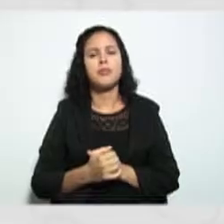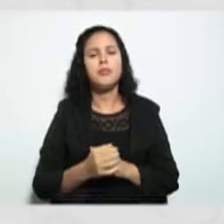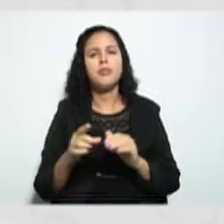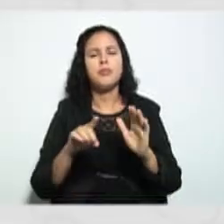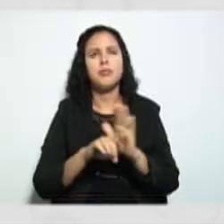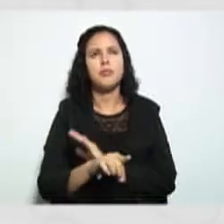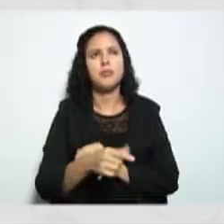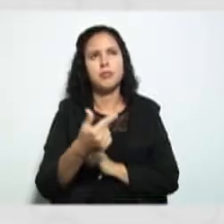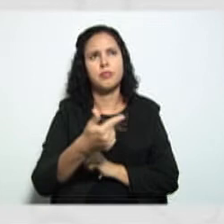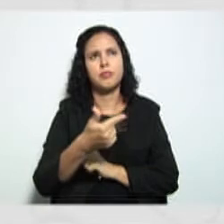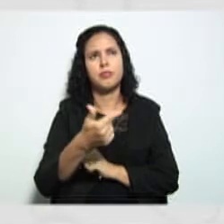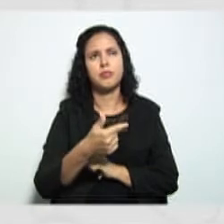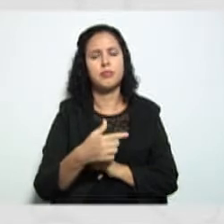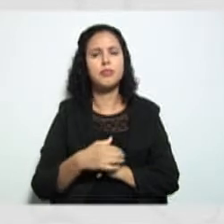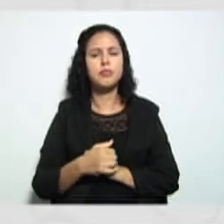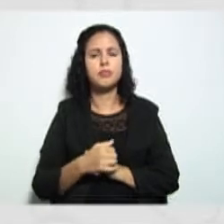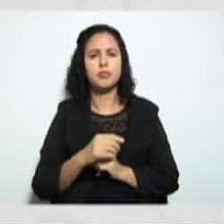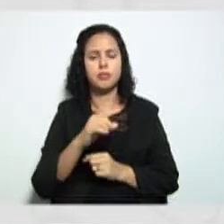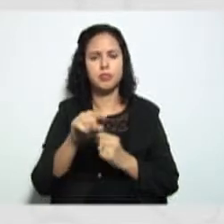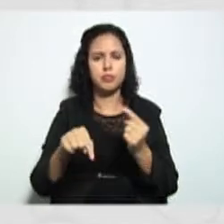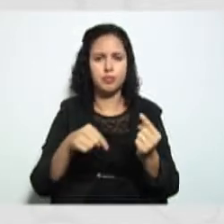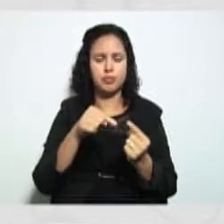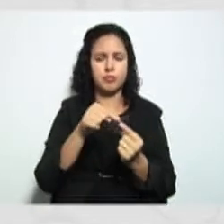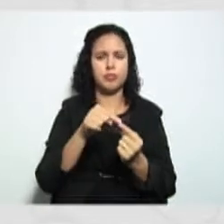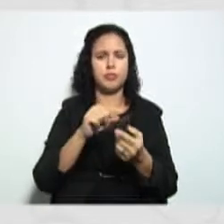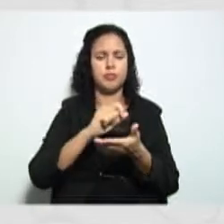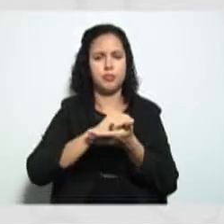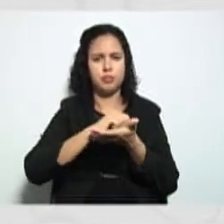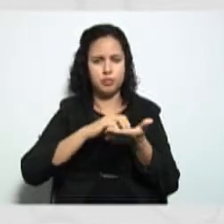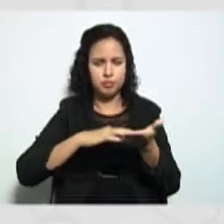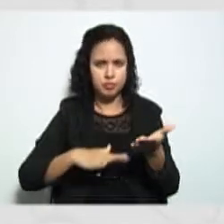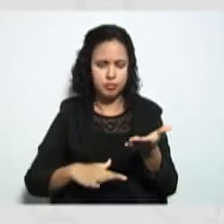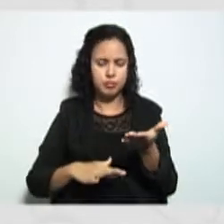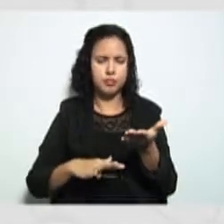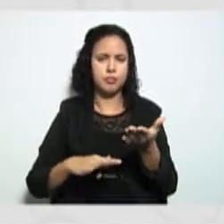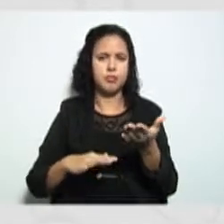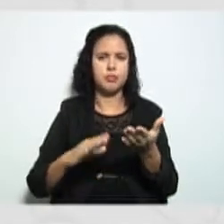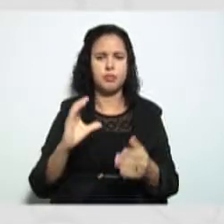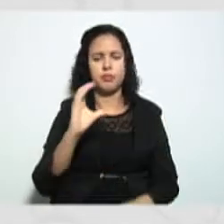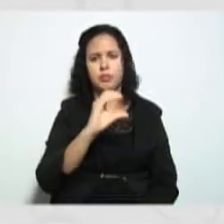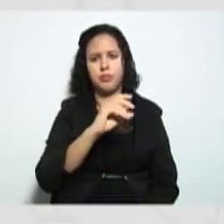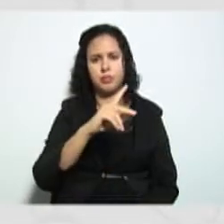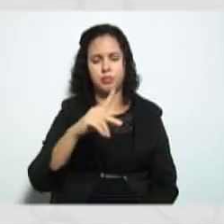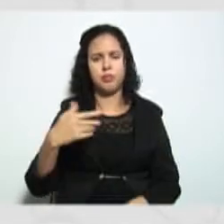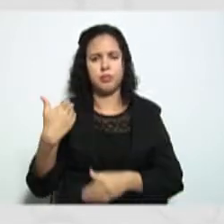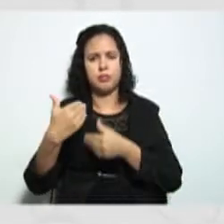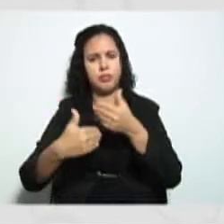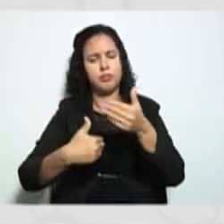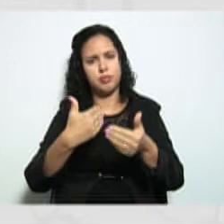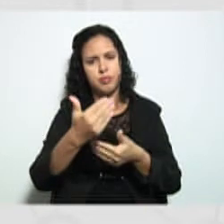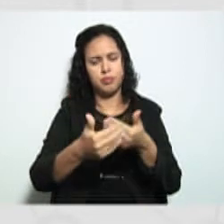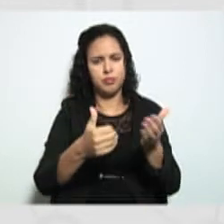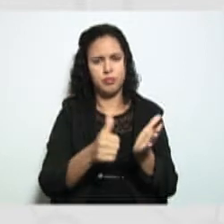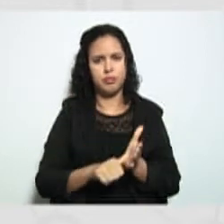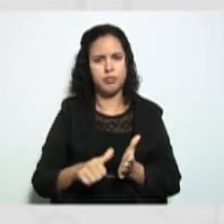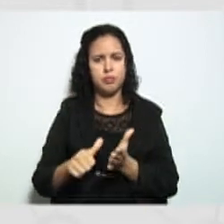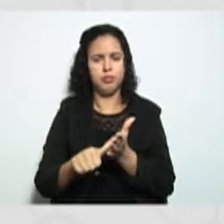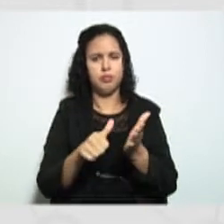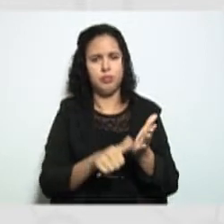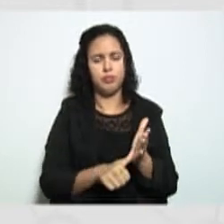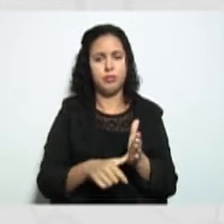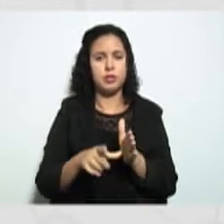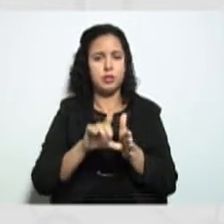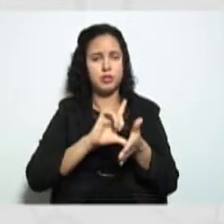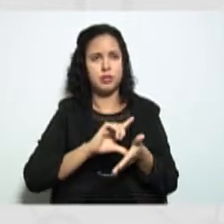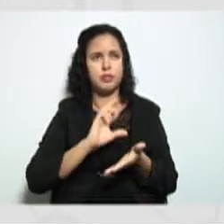2. Sobre a finalidade, que atividades a cooperativa deve viabilizar e desenvolver aos seus associados? Antes